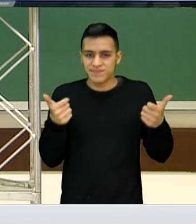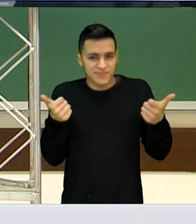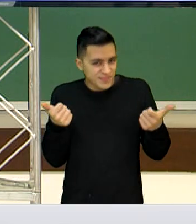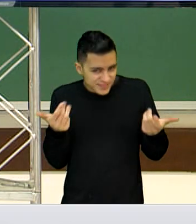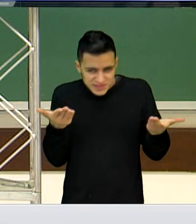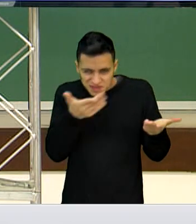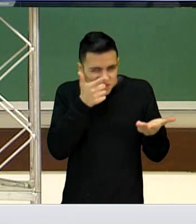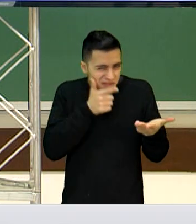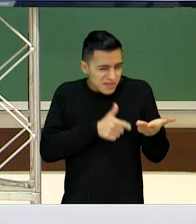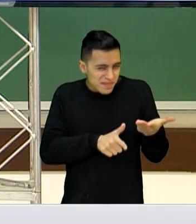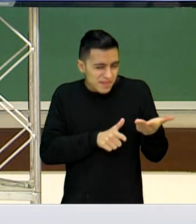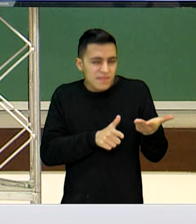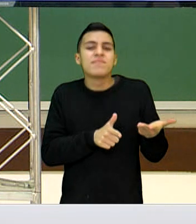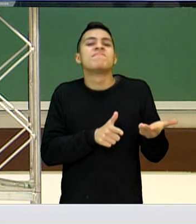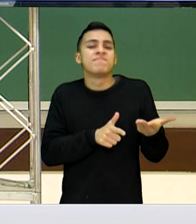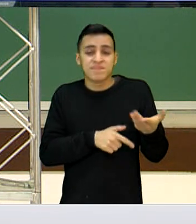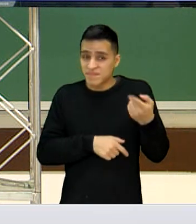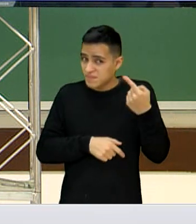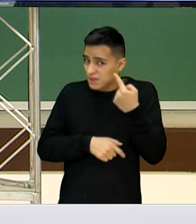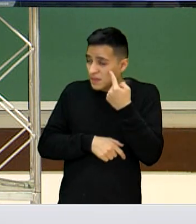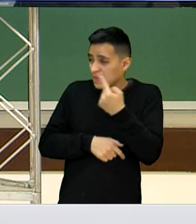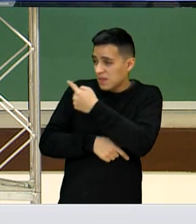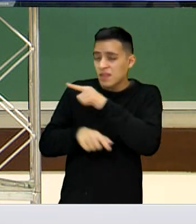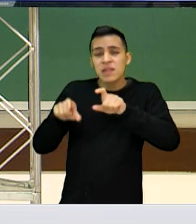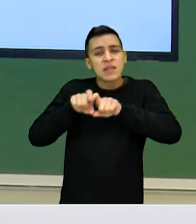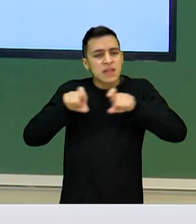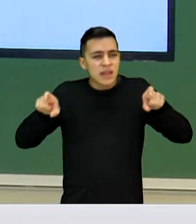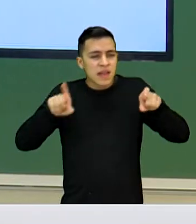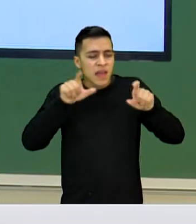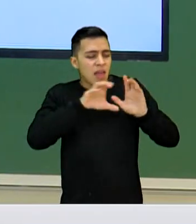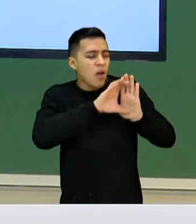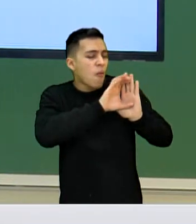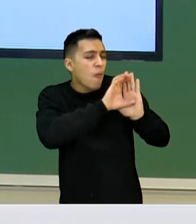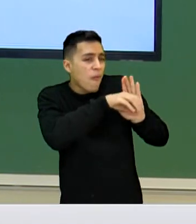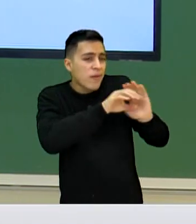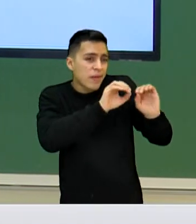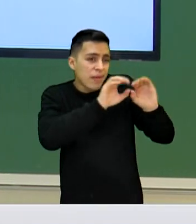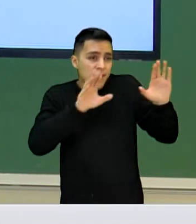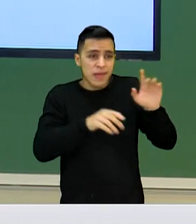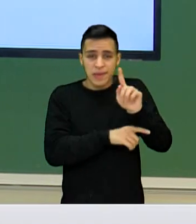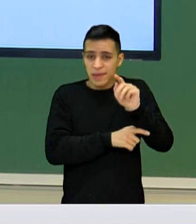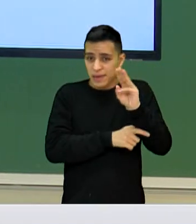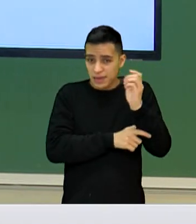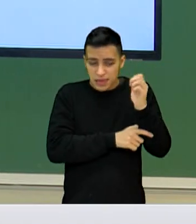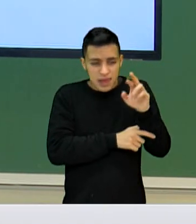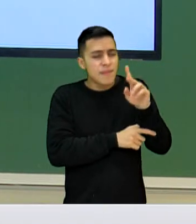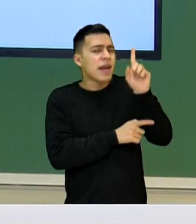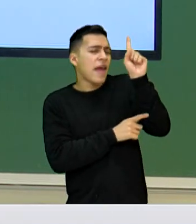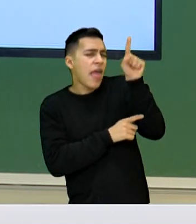Então, você conseguiu? Aqui é uma definição, veja, gamer